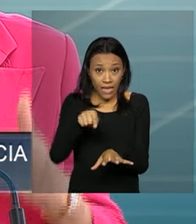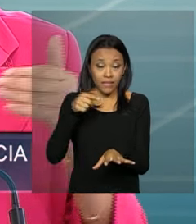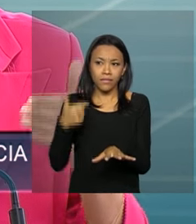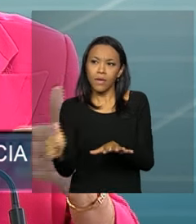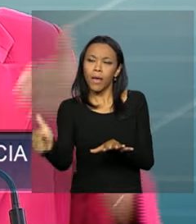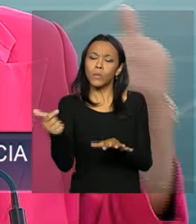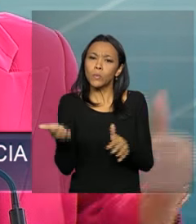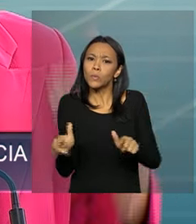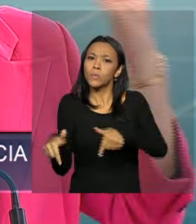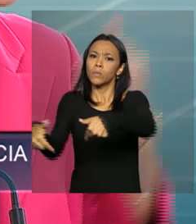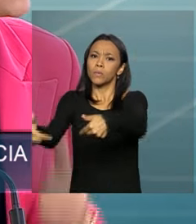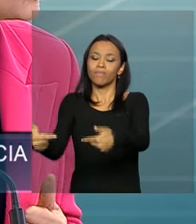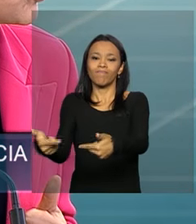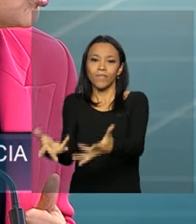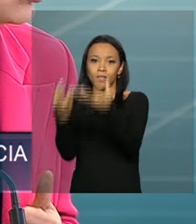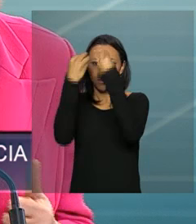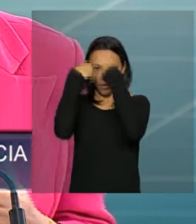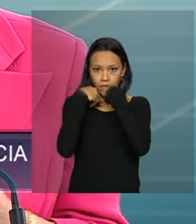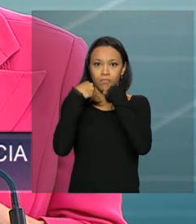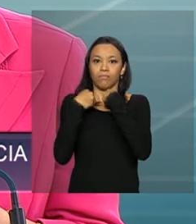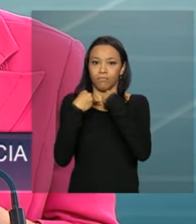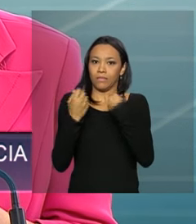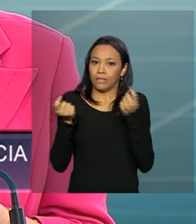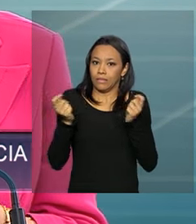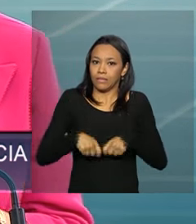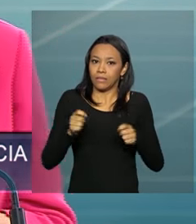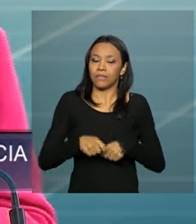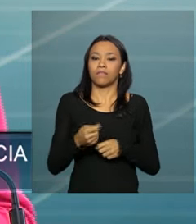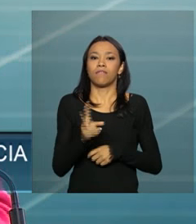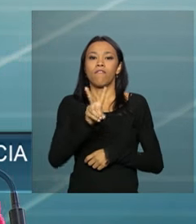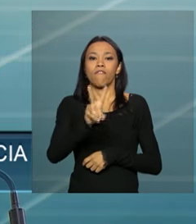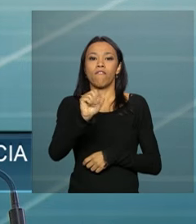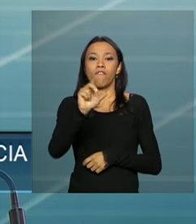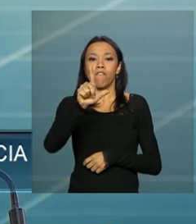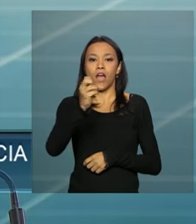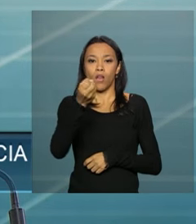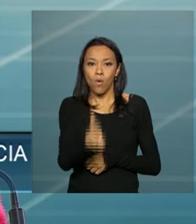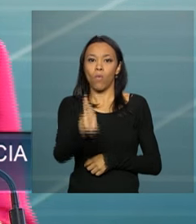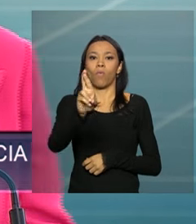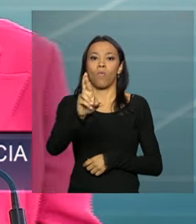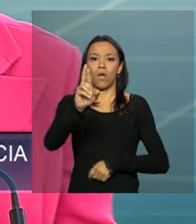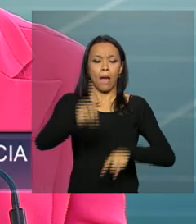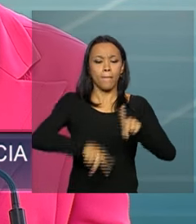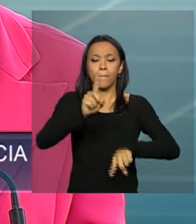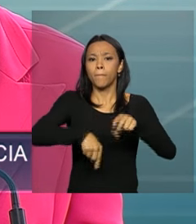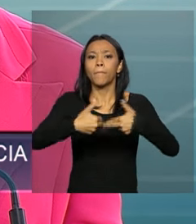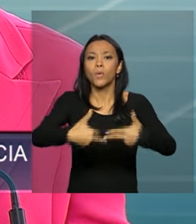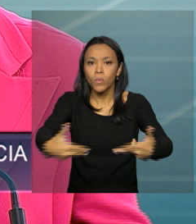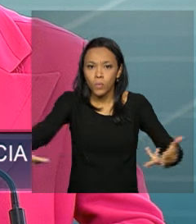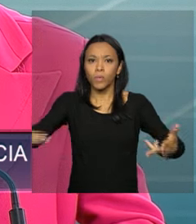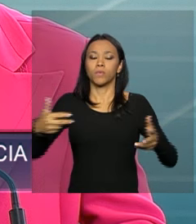que produz e agrega valor aos produtos. Nós temos certeza